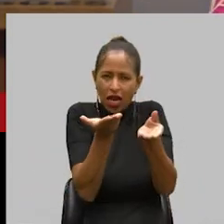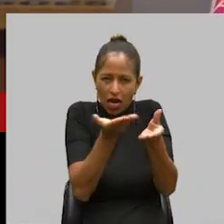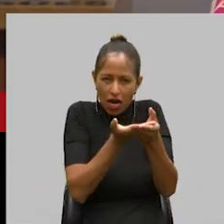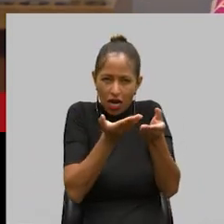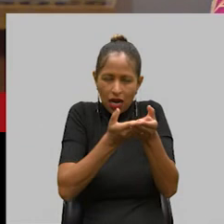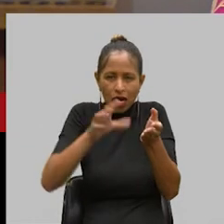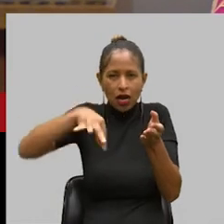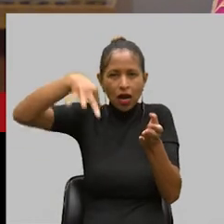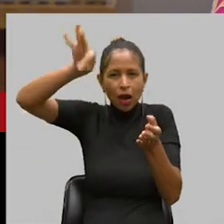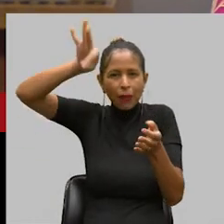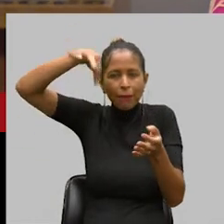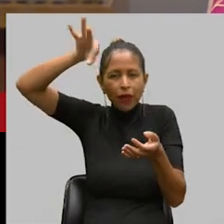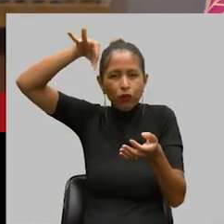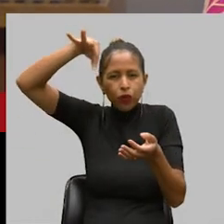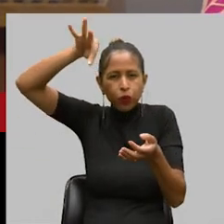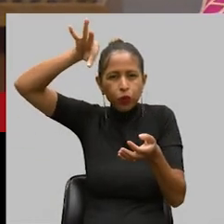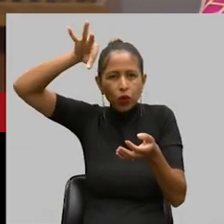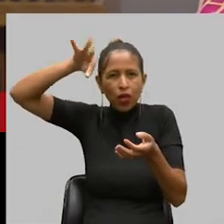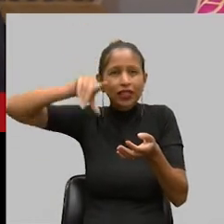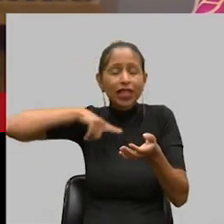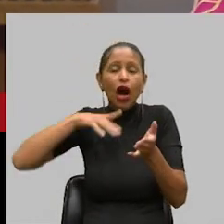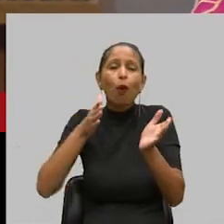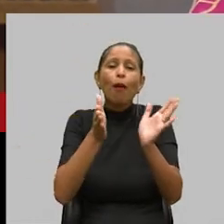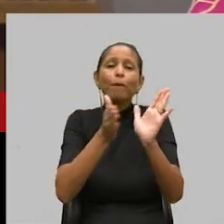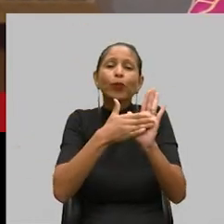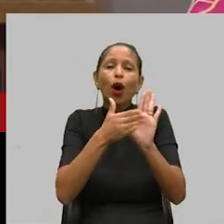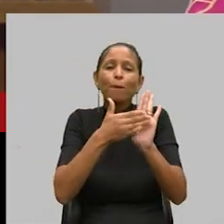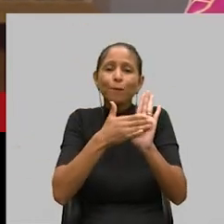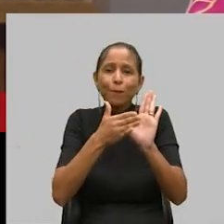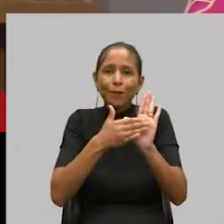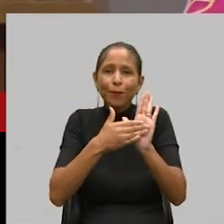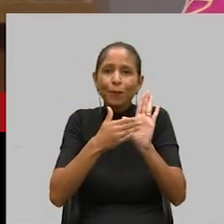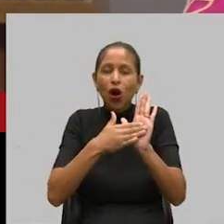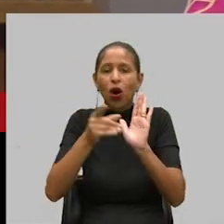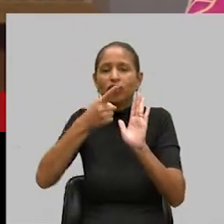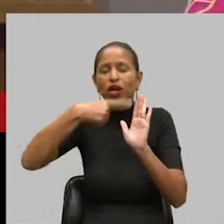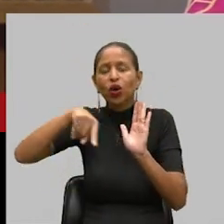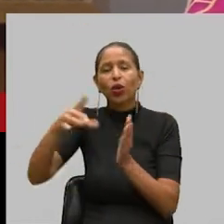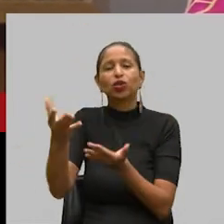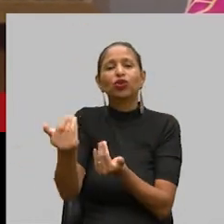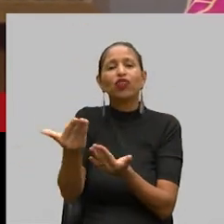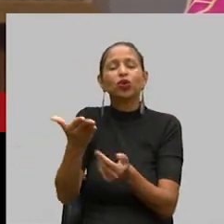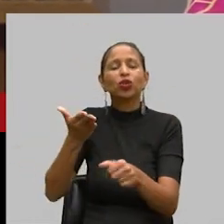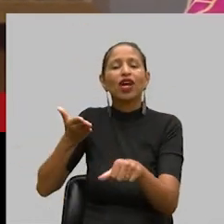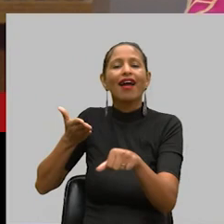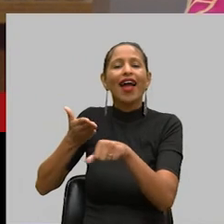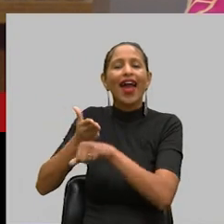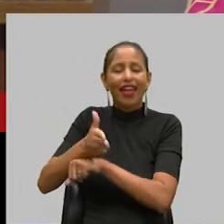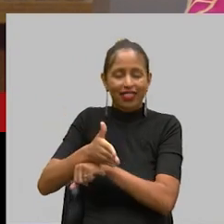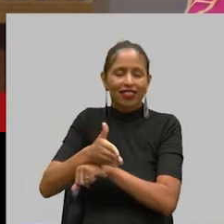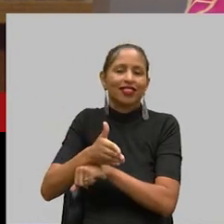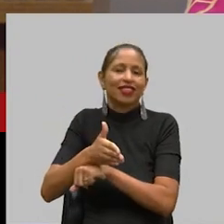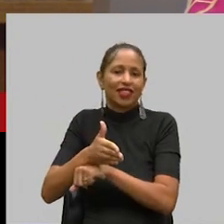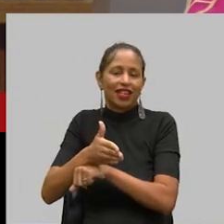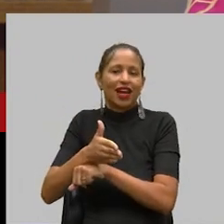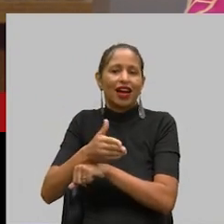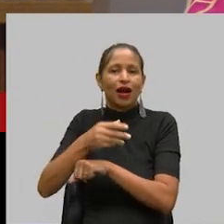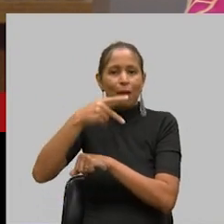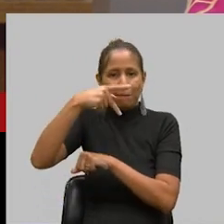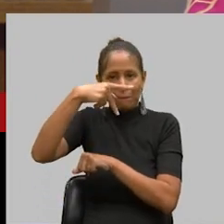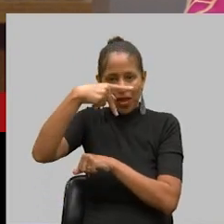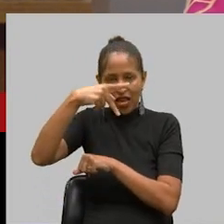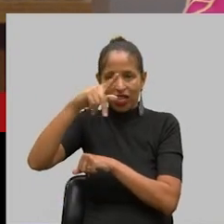aqui ó a gente tá com uma proposta que precisa Então da Nossa Juventude entrar aí na página da